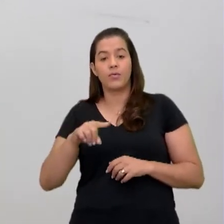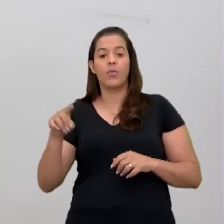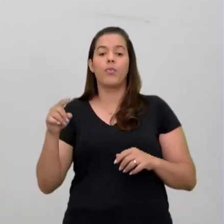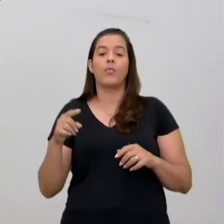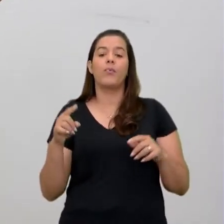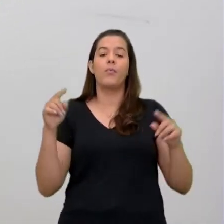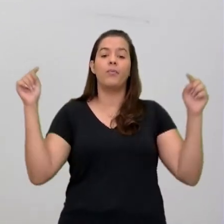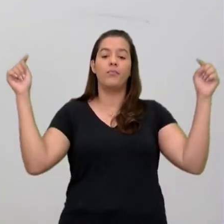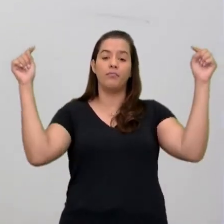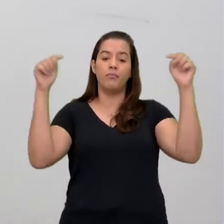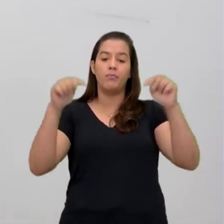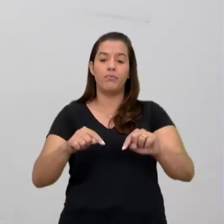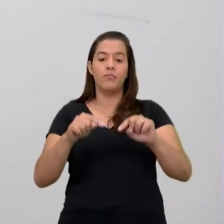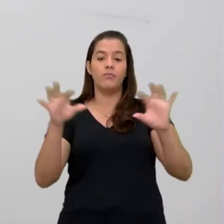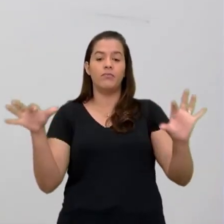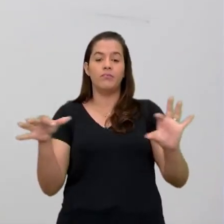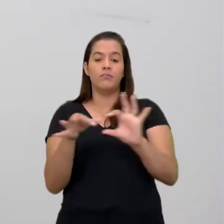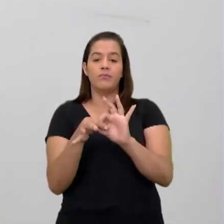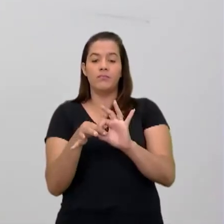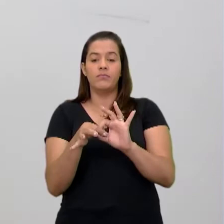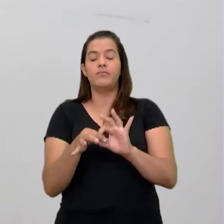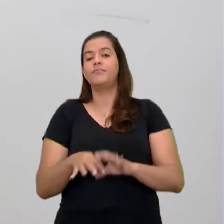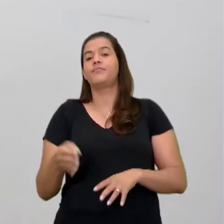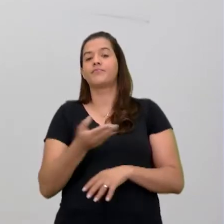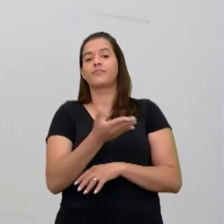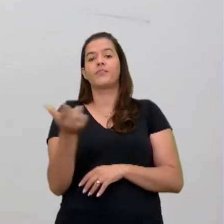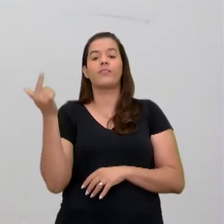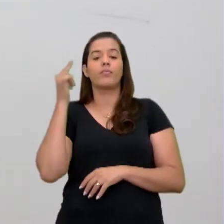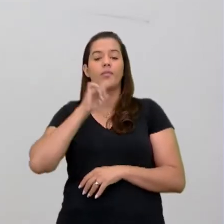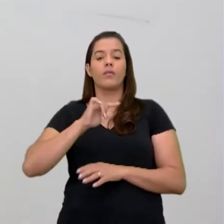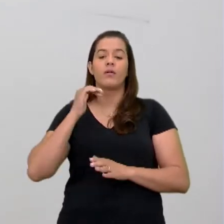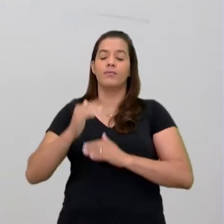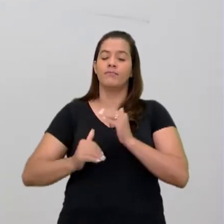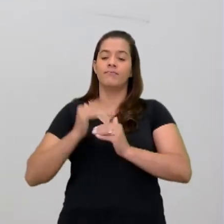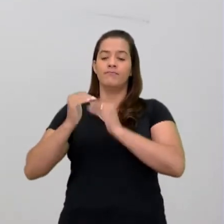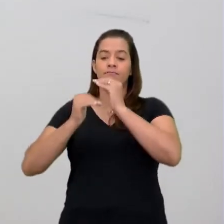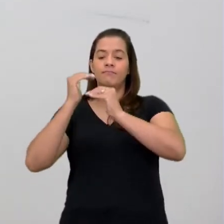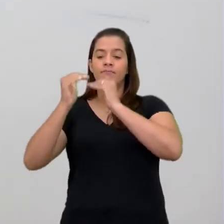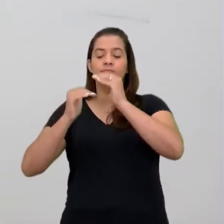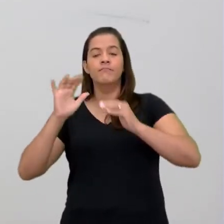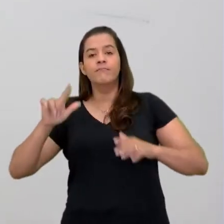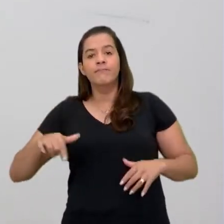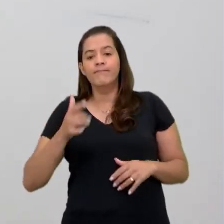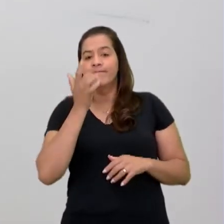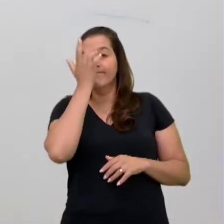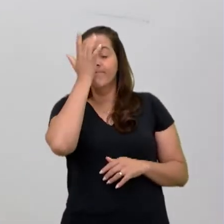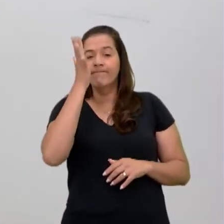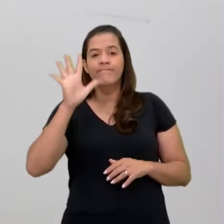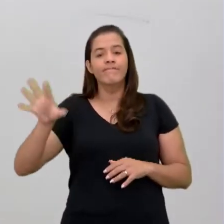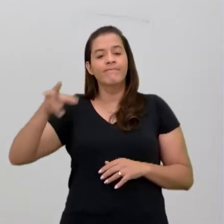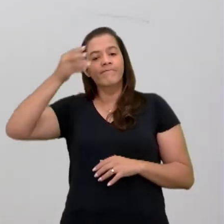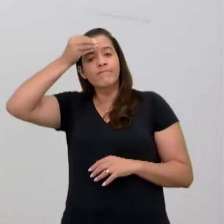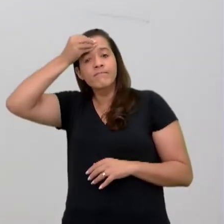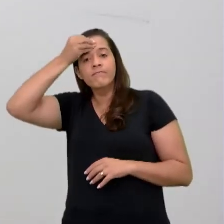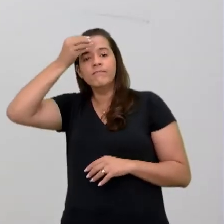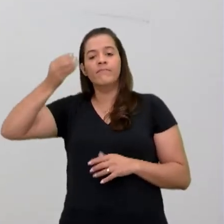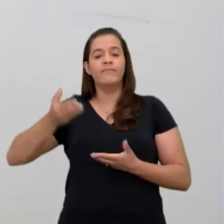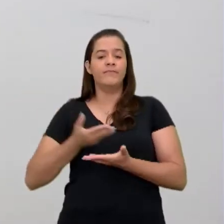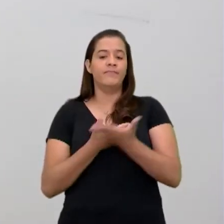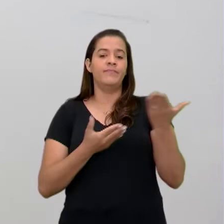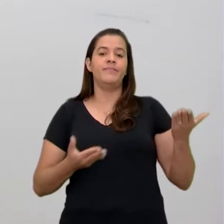todos se conectando, e esse processo facilita muito,